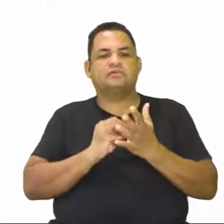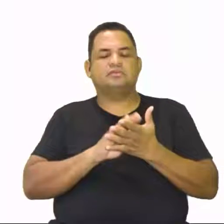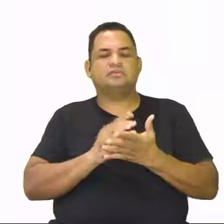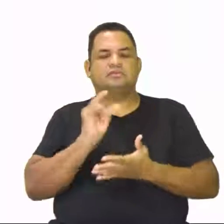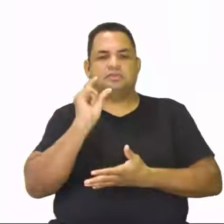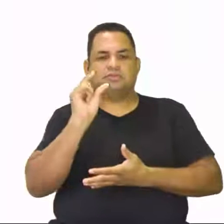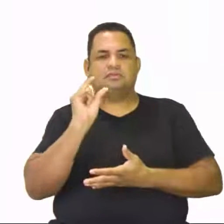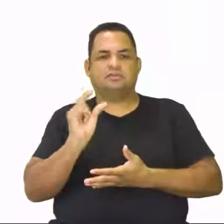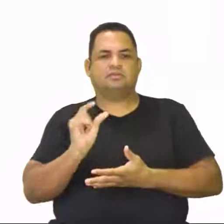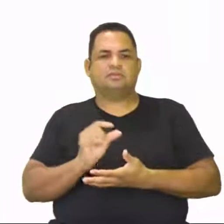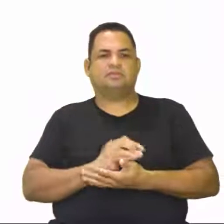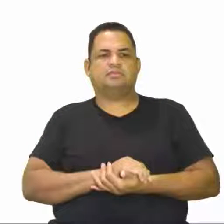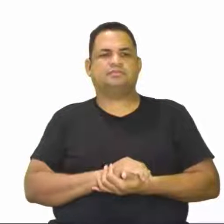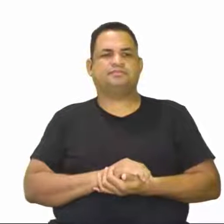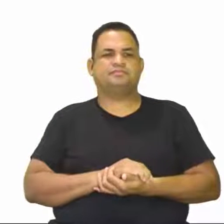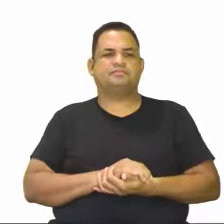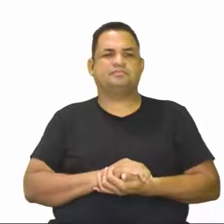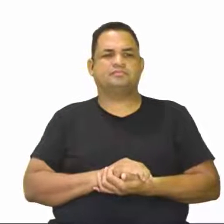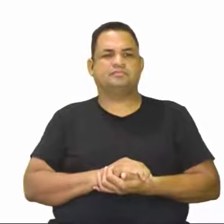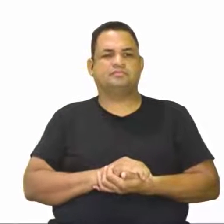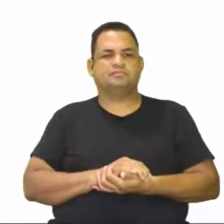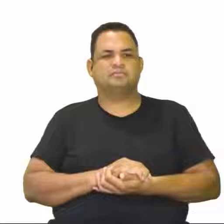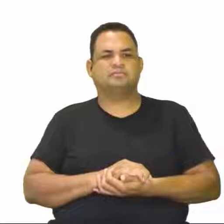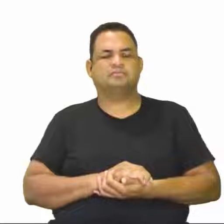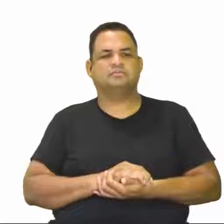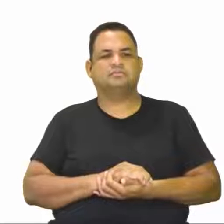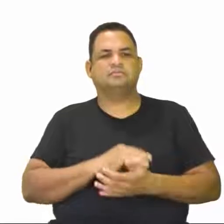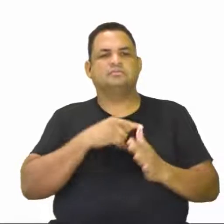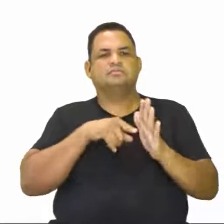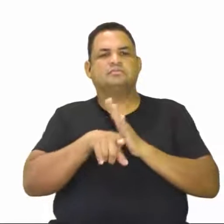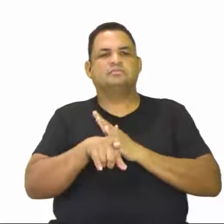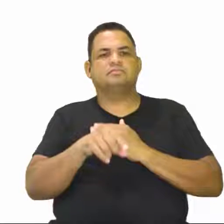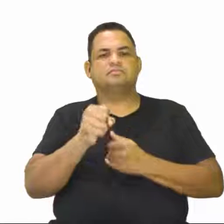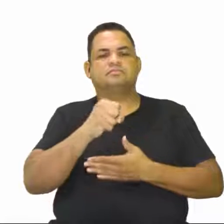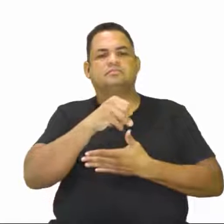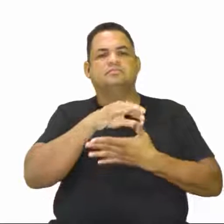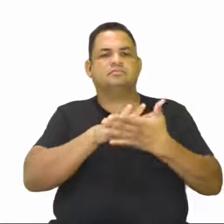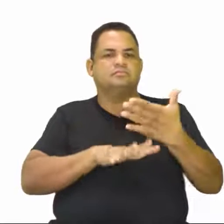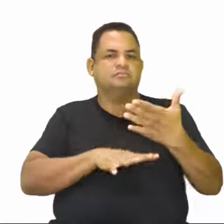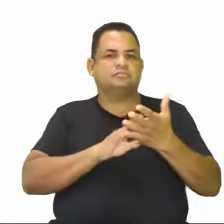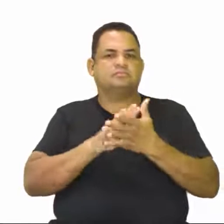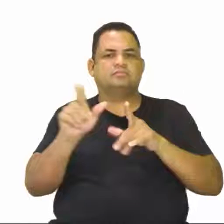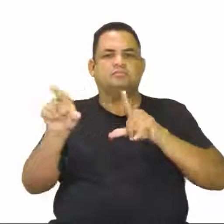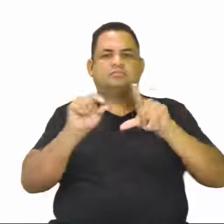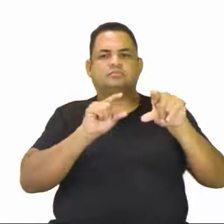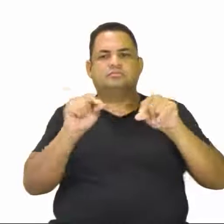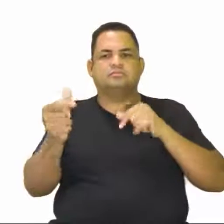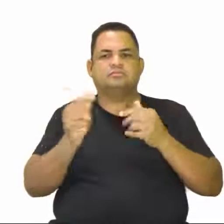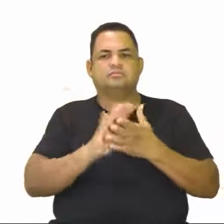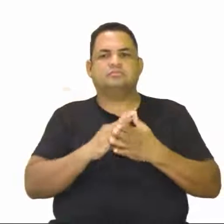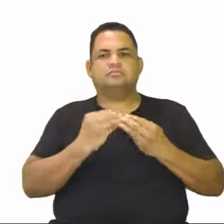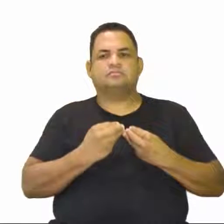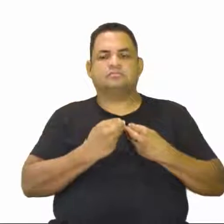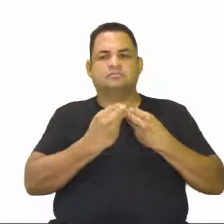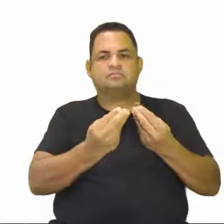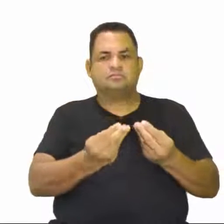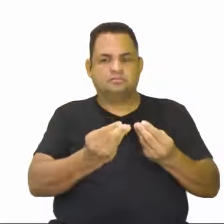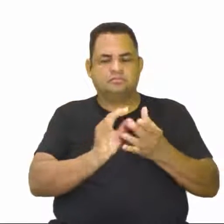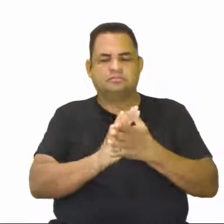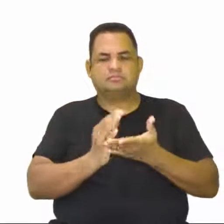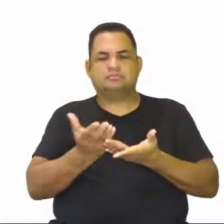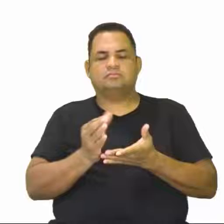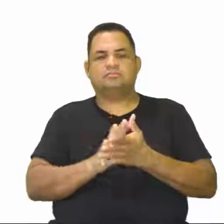Aqui, ó, nas alternativas. Ele pergunta, dentre as alternativas, escolha aquela